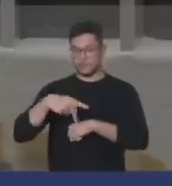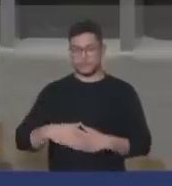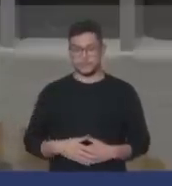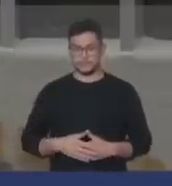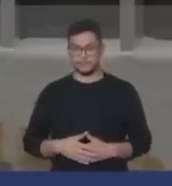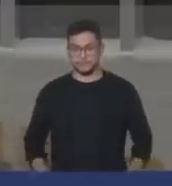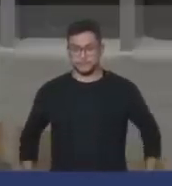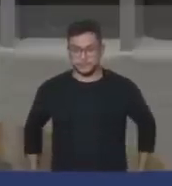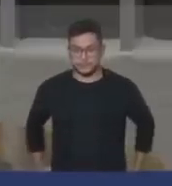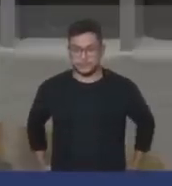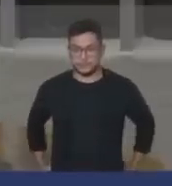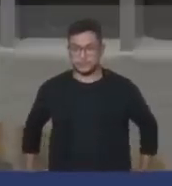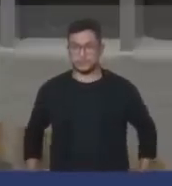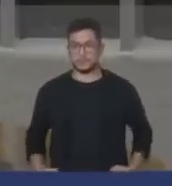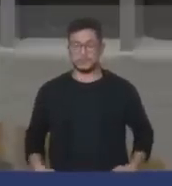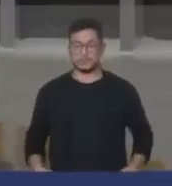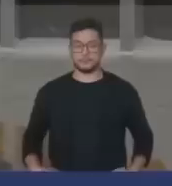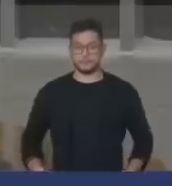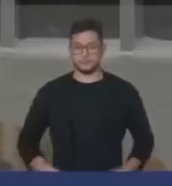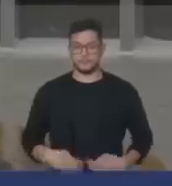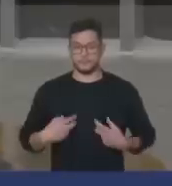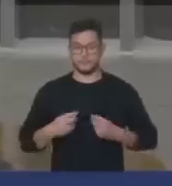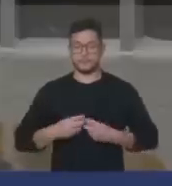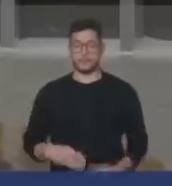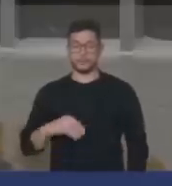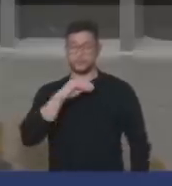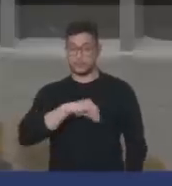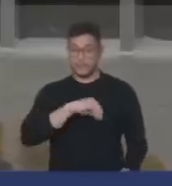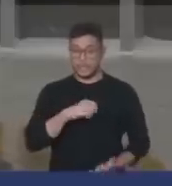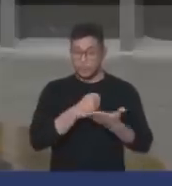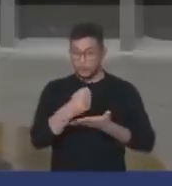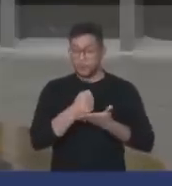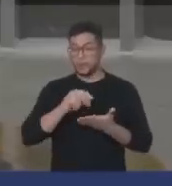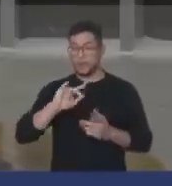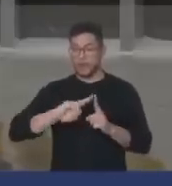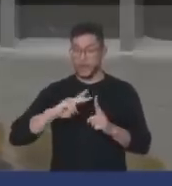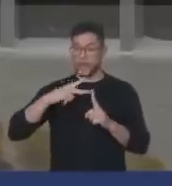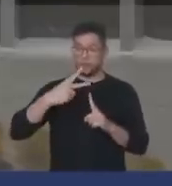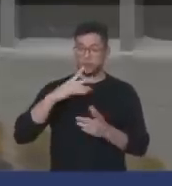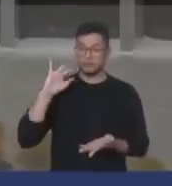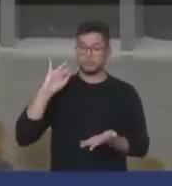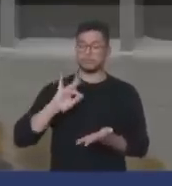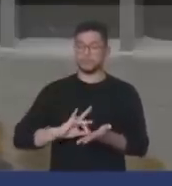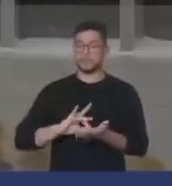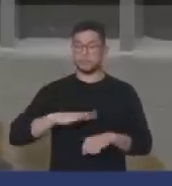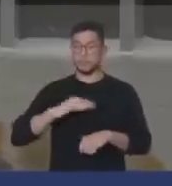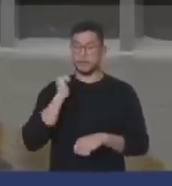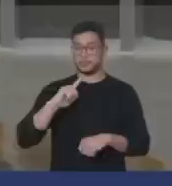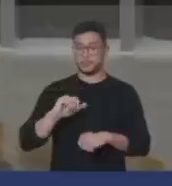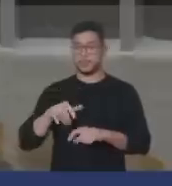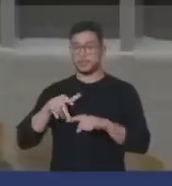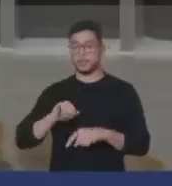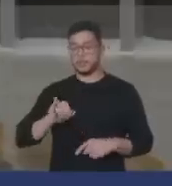campanha. O salário mínimo, com aumento real além da inflação, que nos últimos anos nós não tivemos. A correção